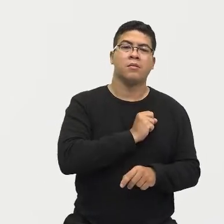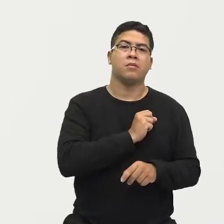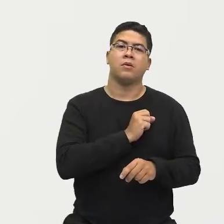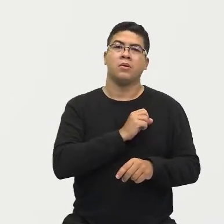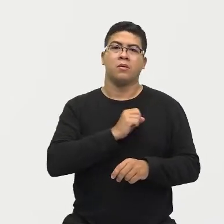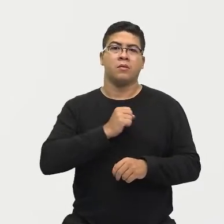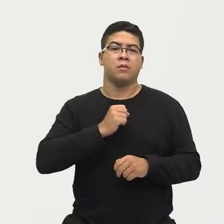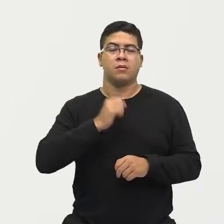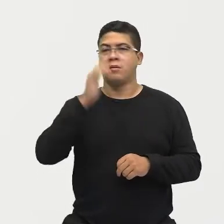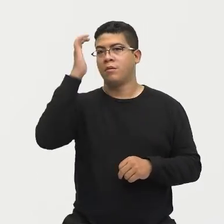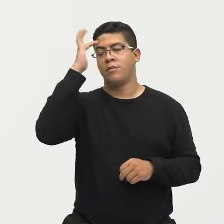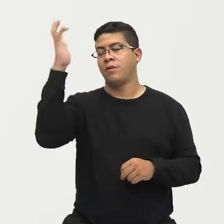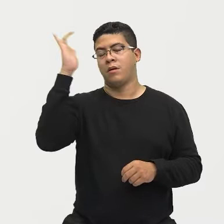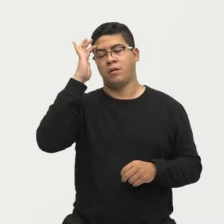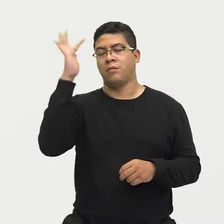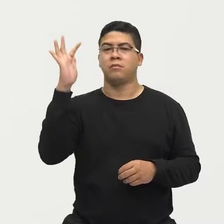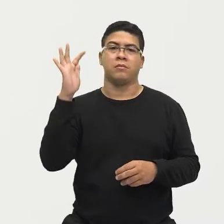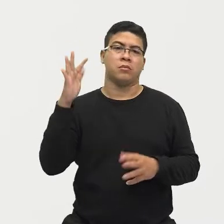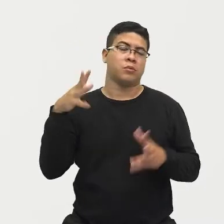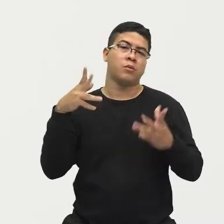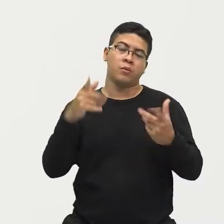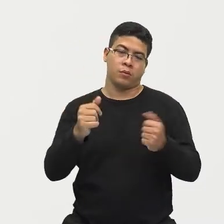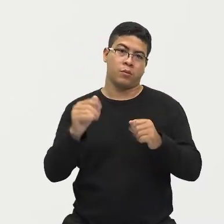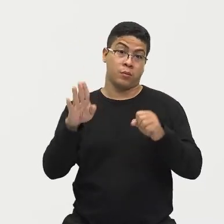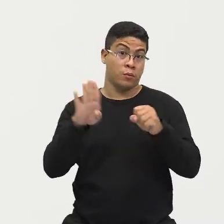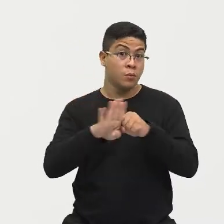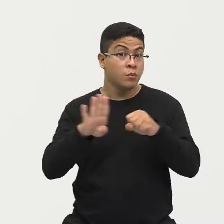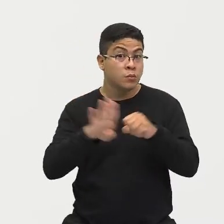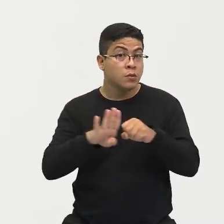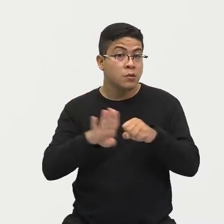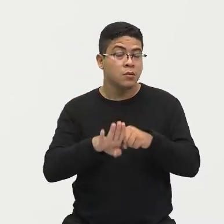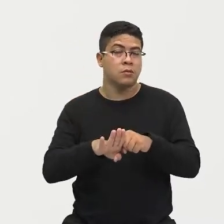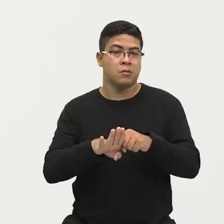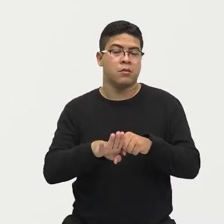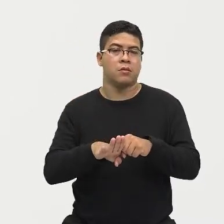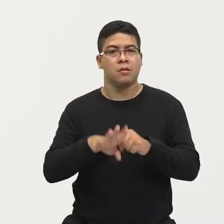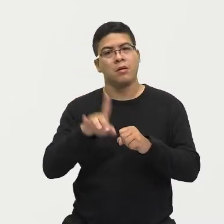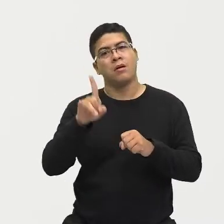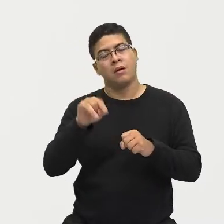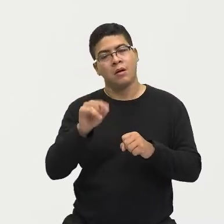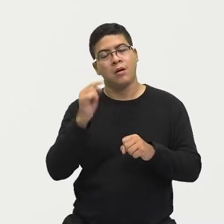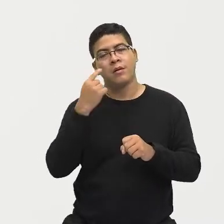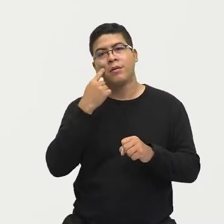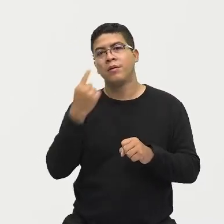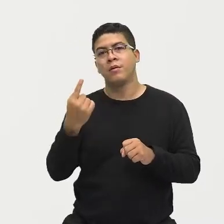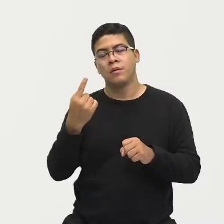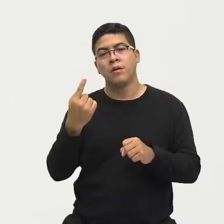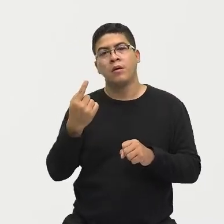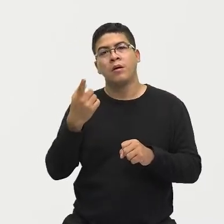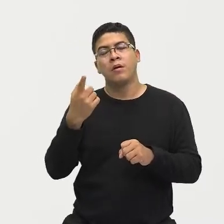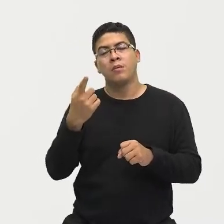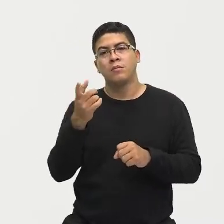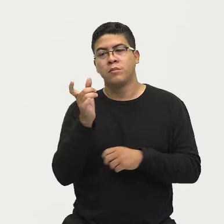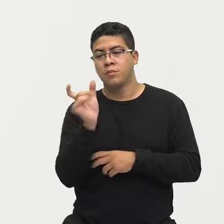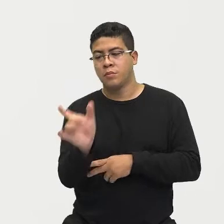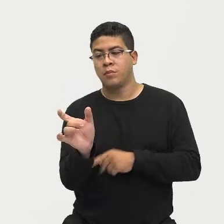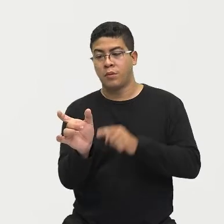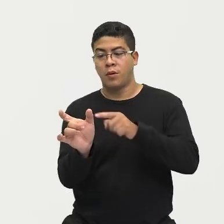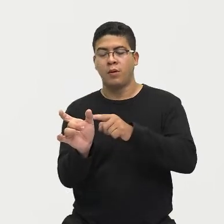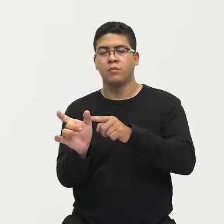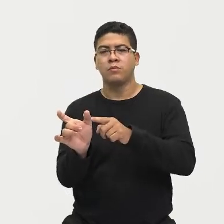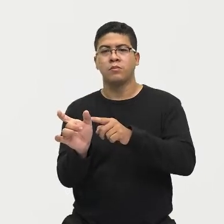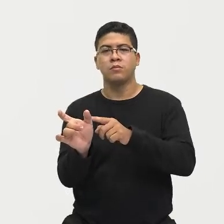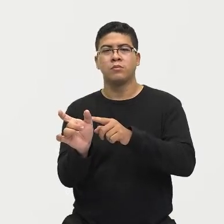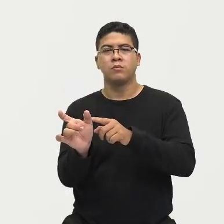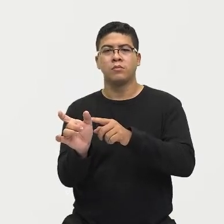Então, substantivos. Esses substantivos eles vão ser caracterizados pelo adjetivo. Vão indicar